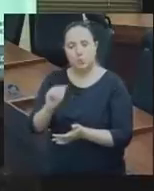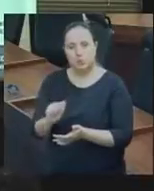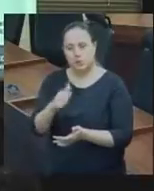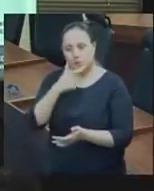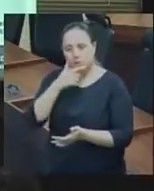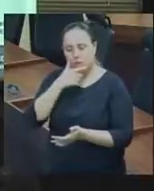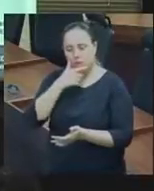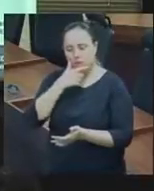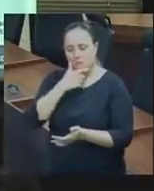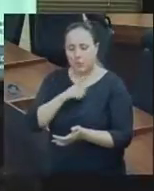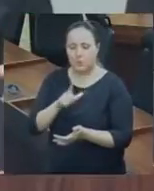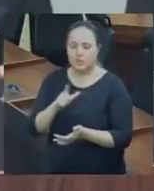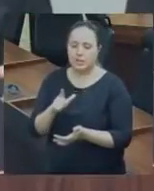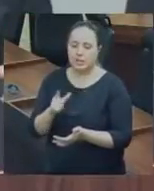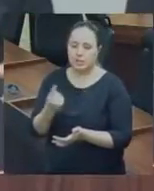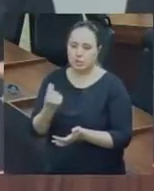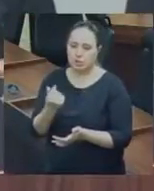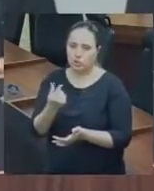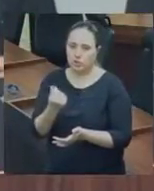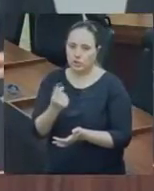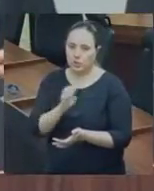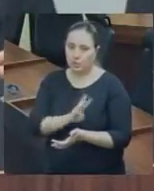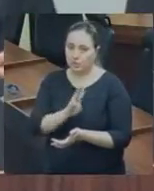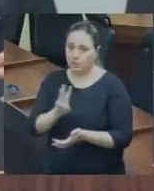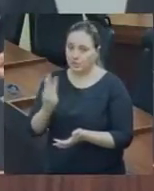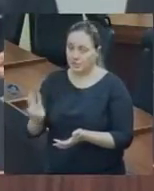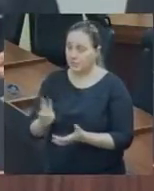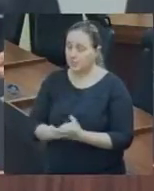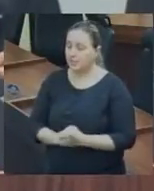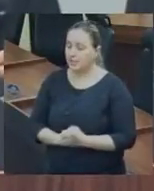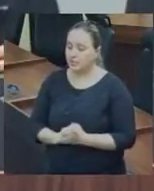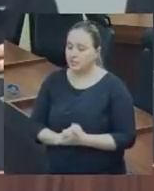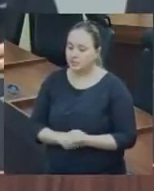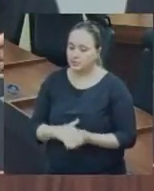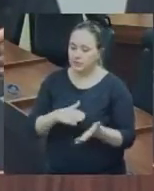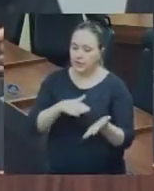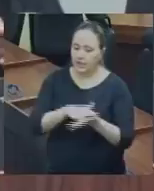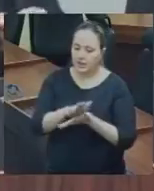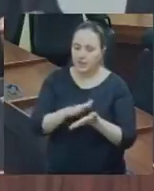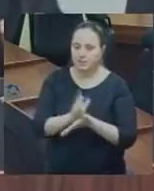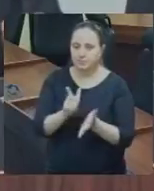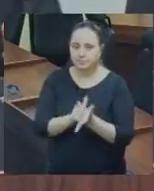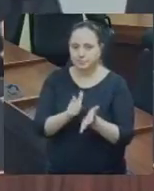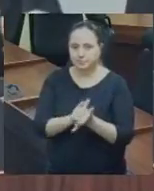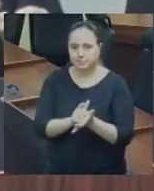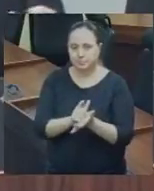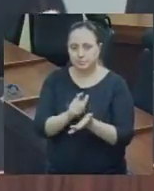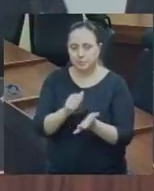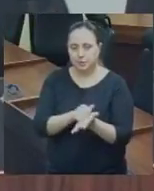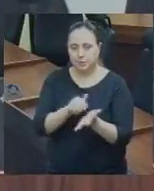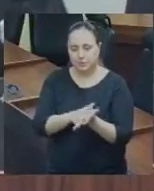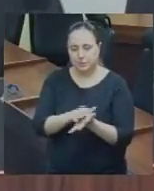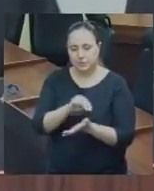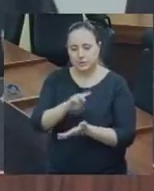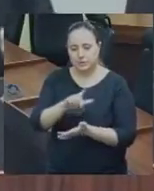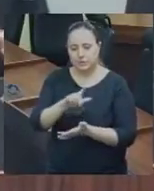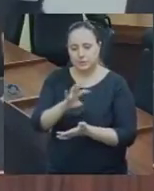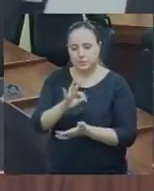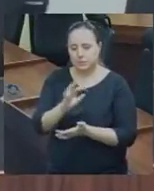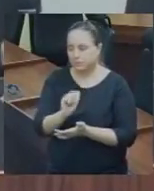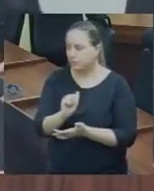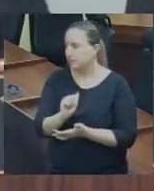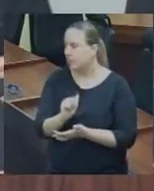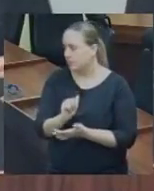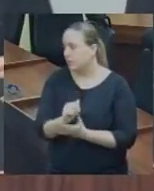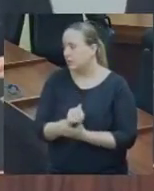site para o site tem uma produção melhor em que imprimia um bloco de multa claramente deixando claro que